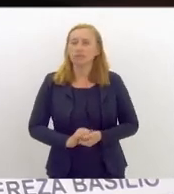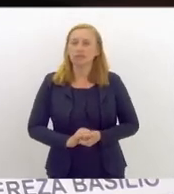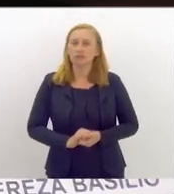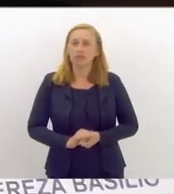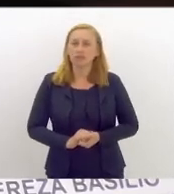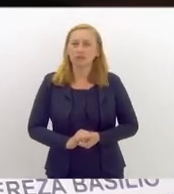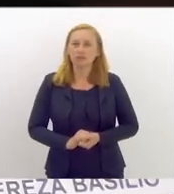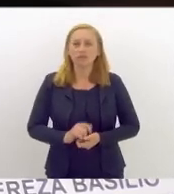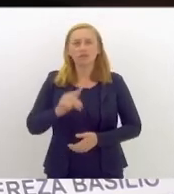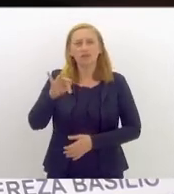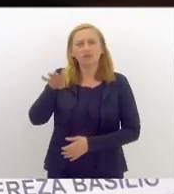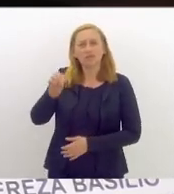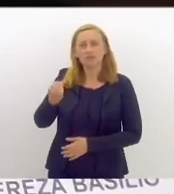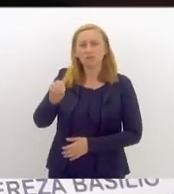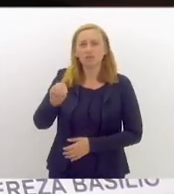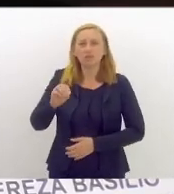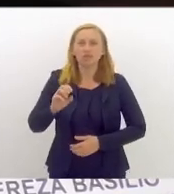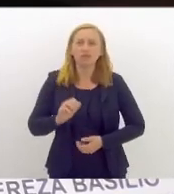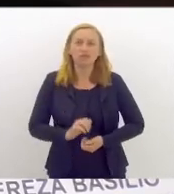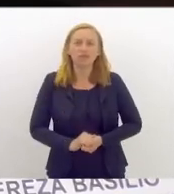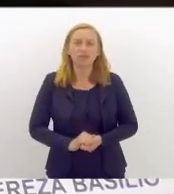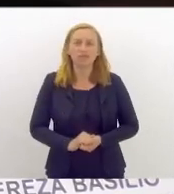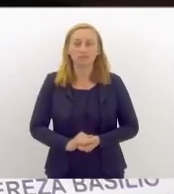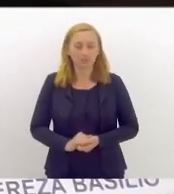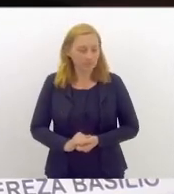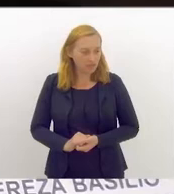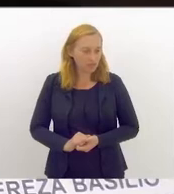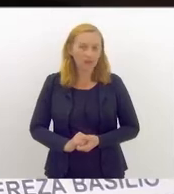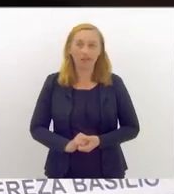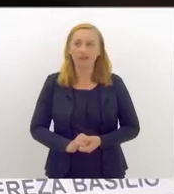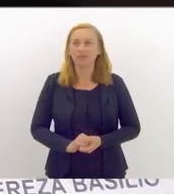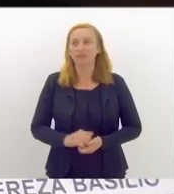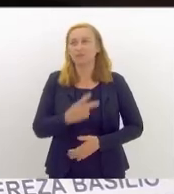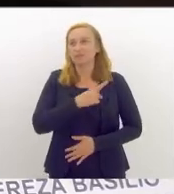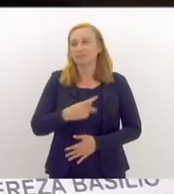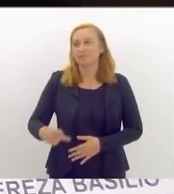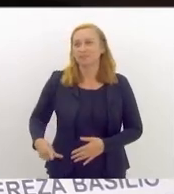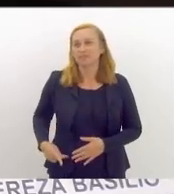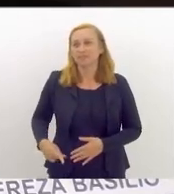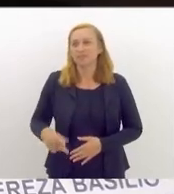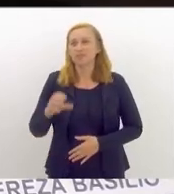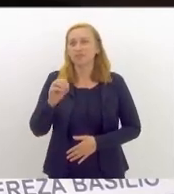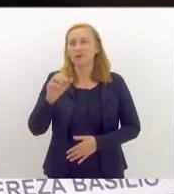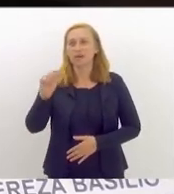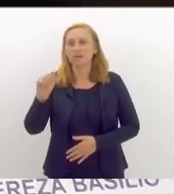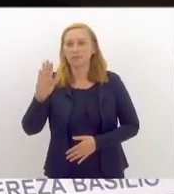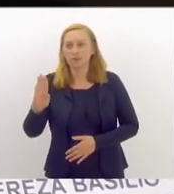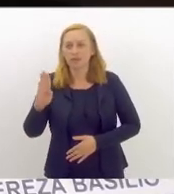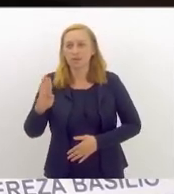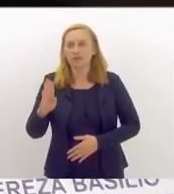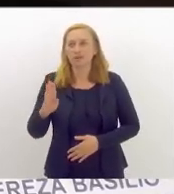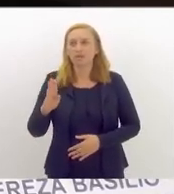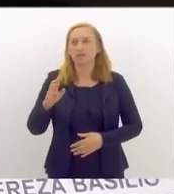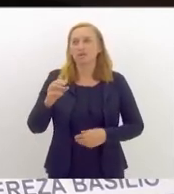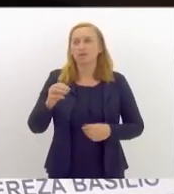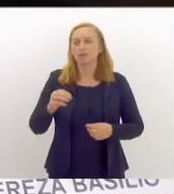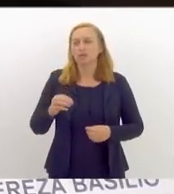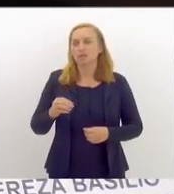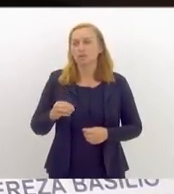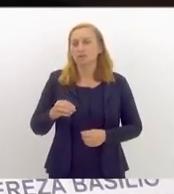Fábio Nogueira que está aqui presente e do presidente da OAB de Nova Iguaçu